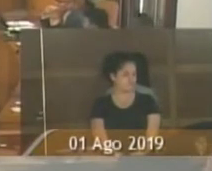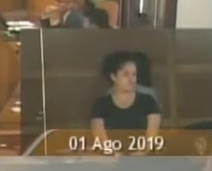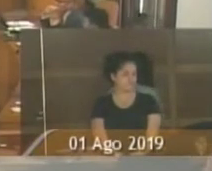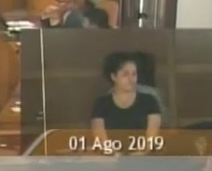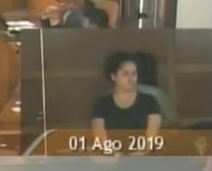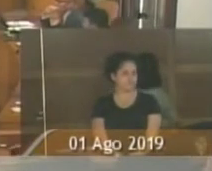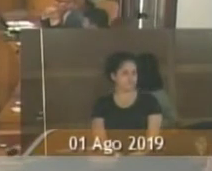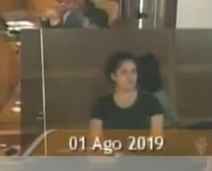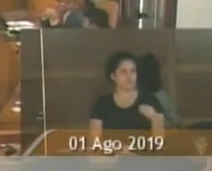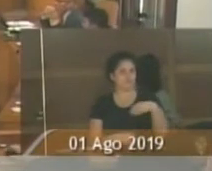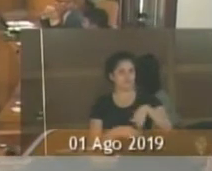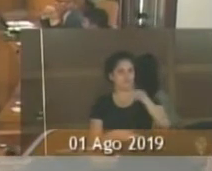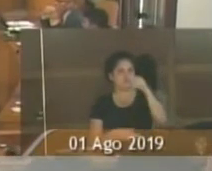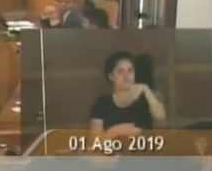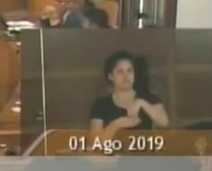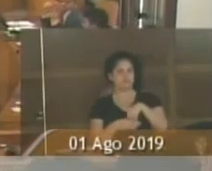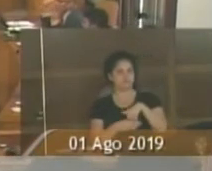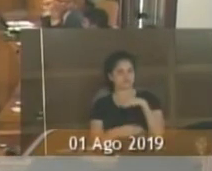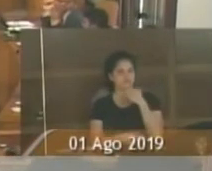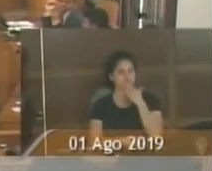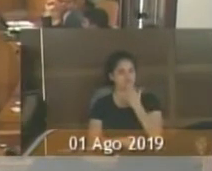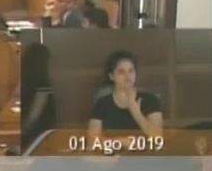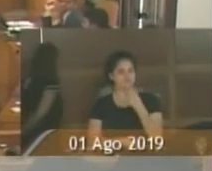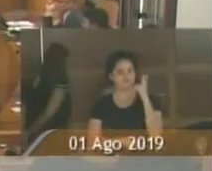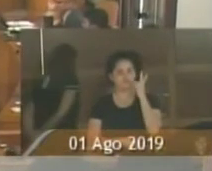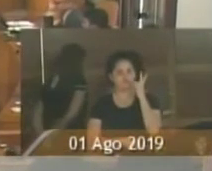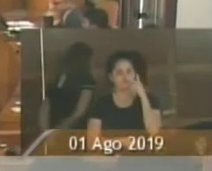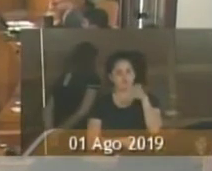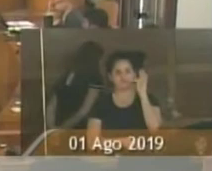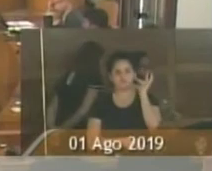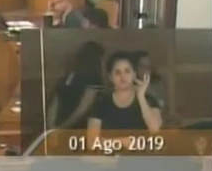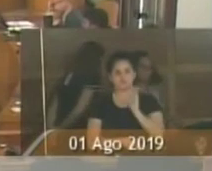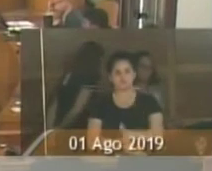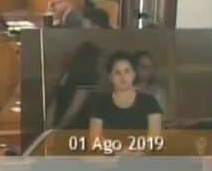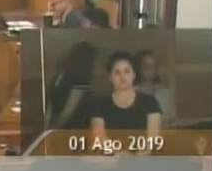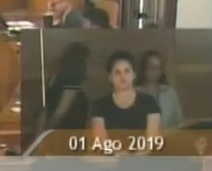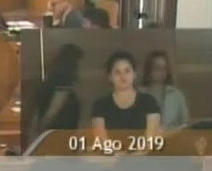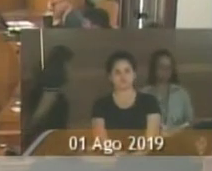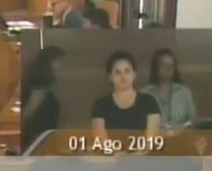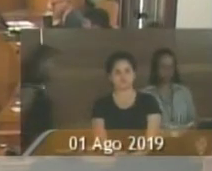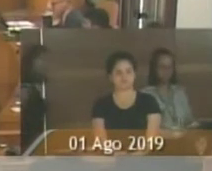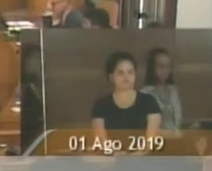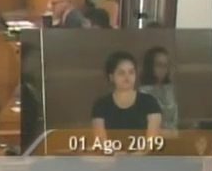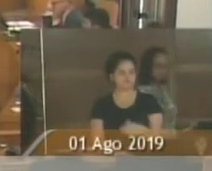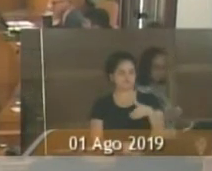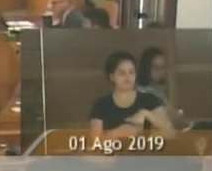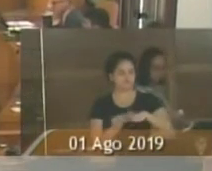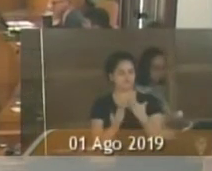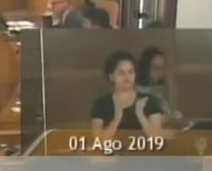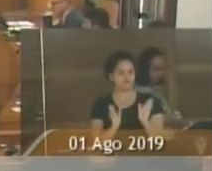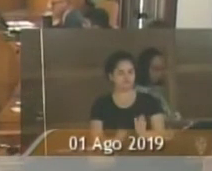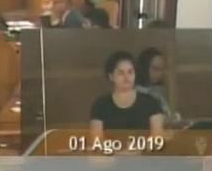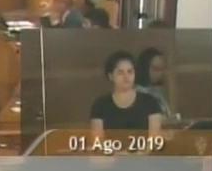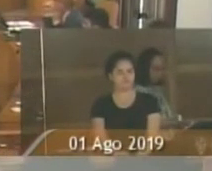Ok, colocar em votação aqui requerimento verbal do vereador Flavinho. Votação aberta.